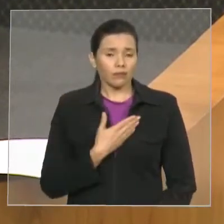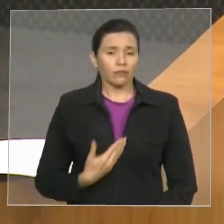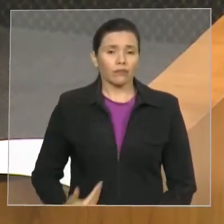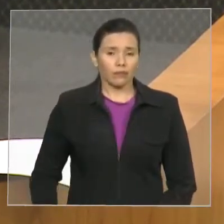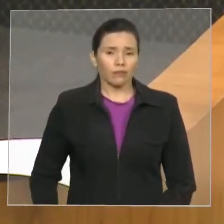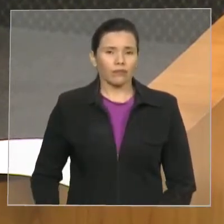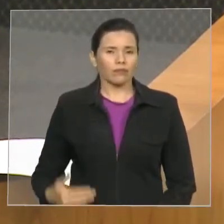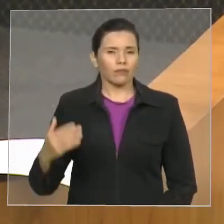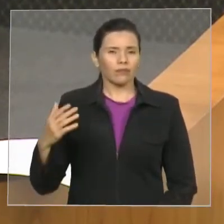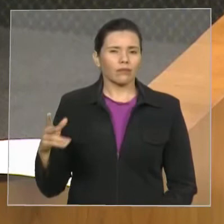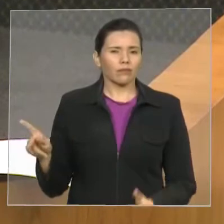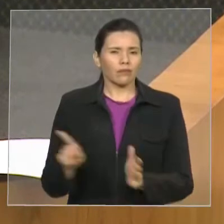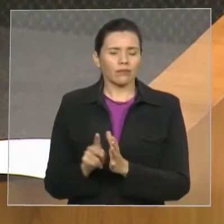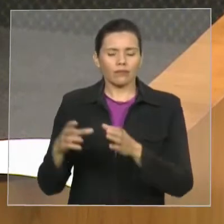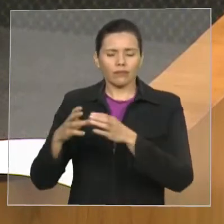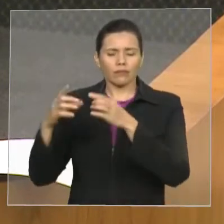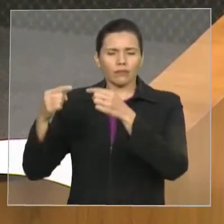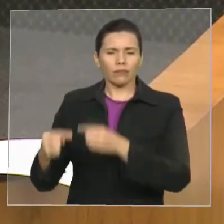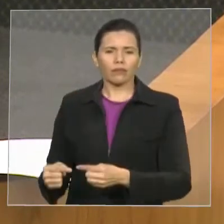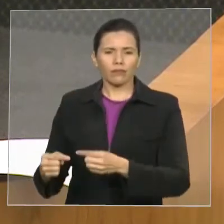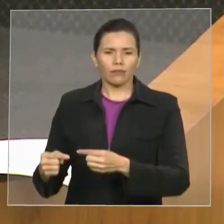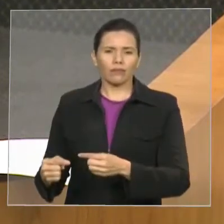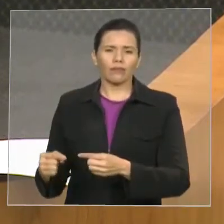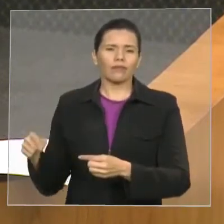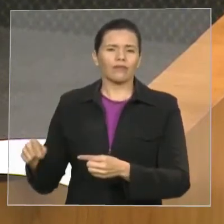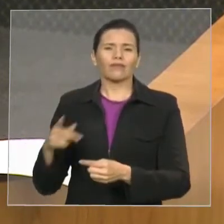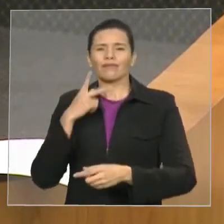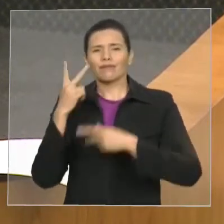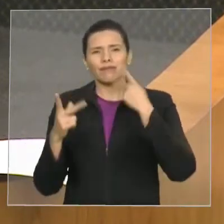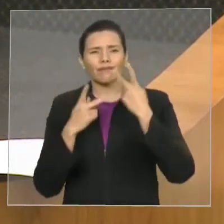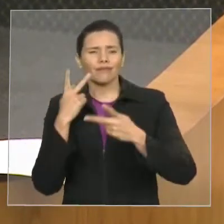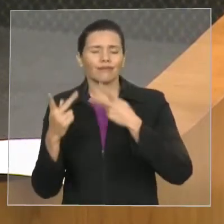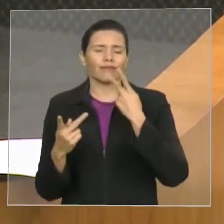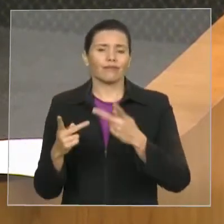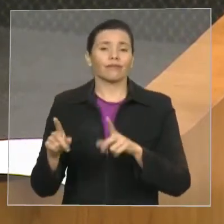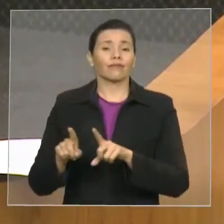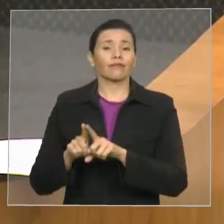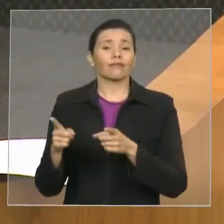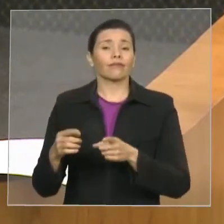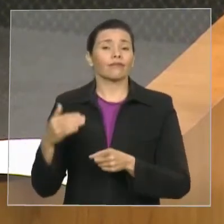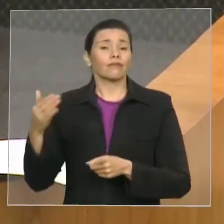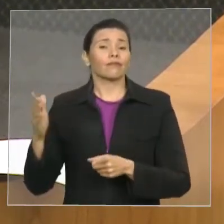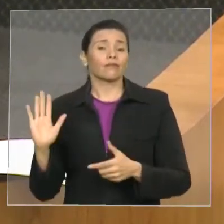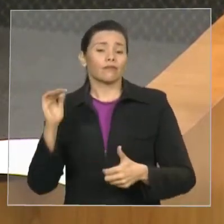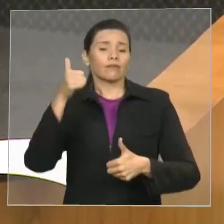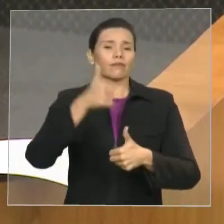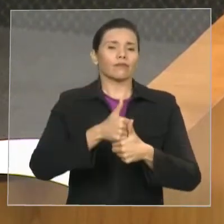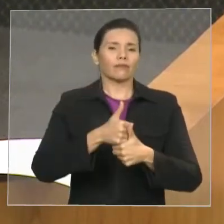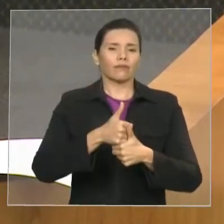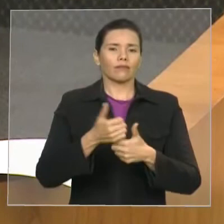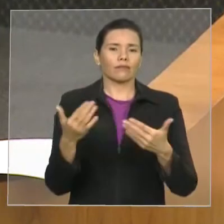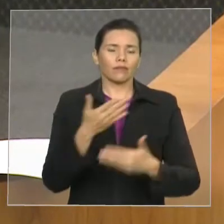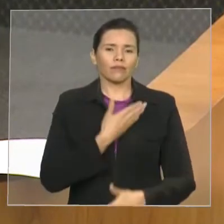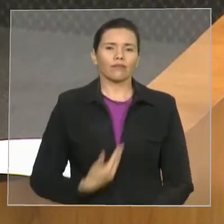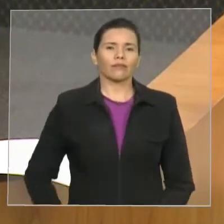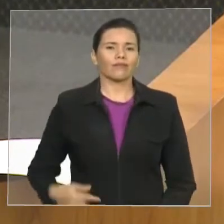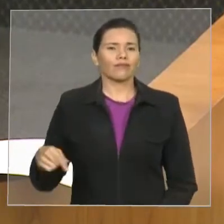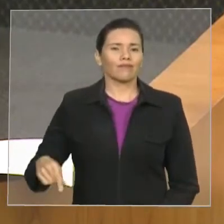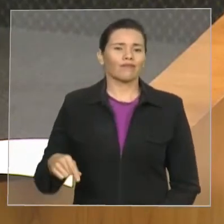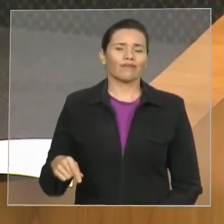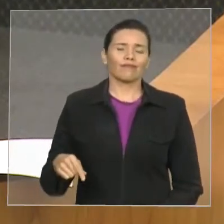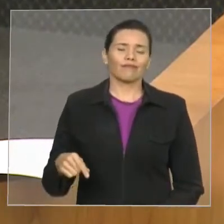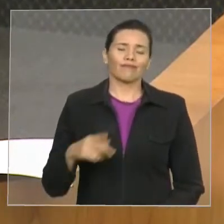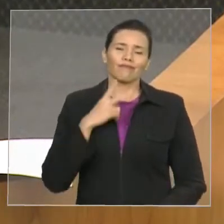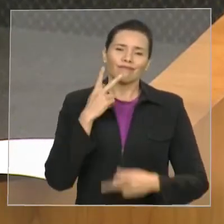assumiu o governo do Estado, as ações são completamente diferentes. Retirou também instituições de